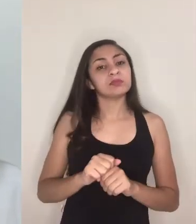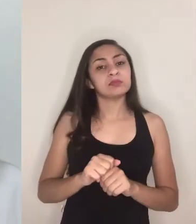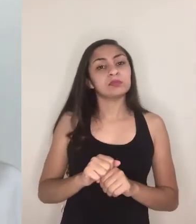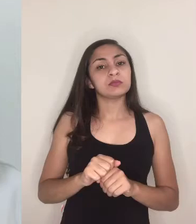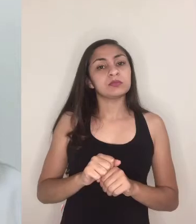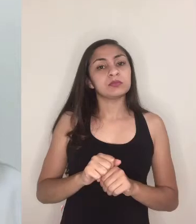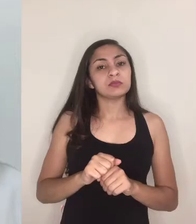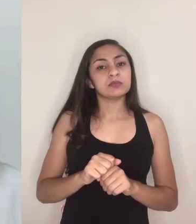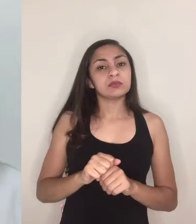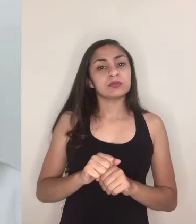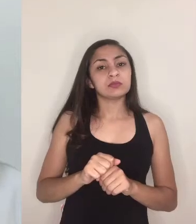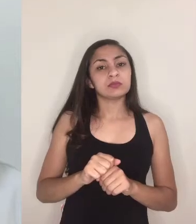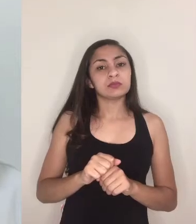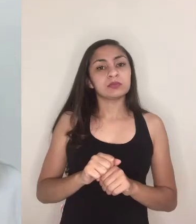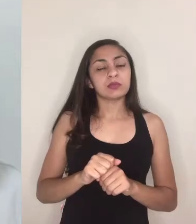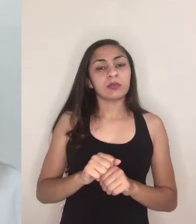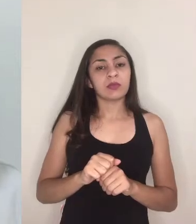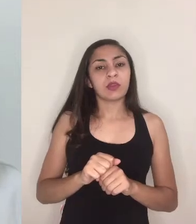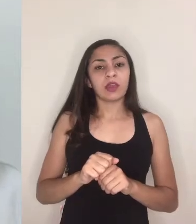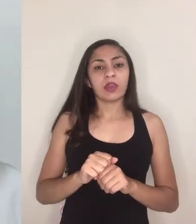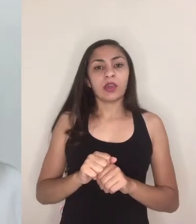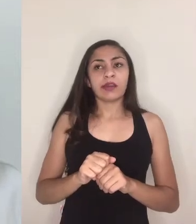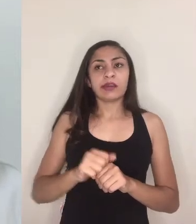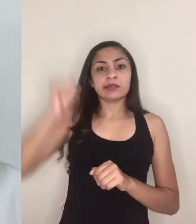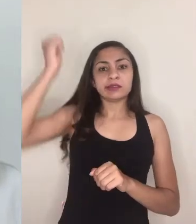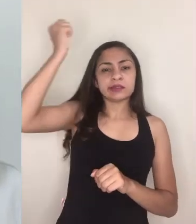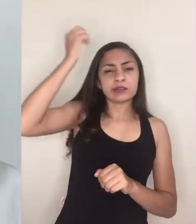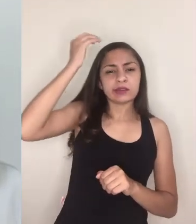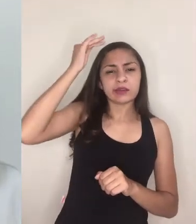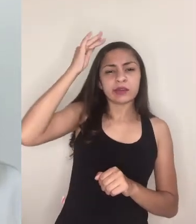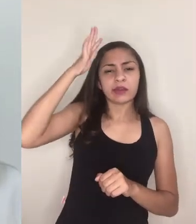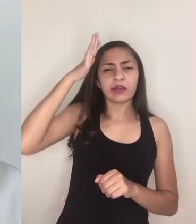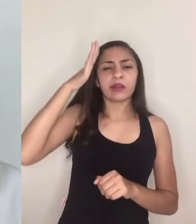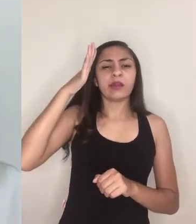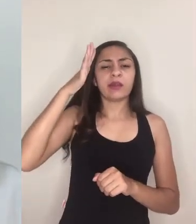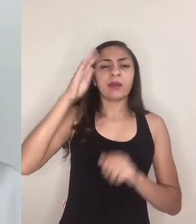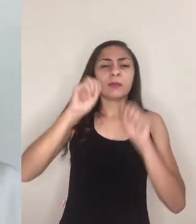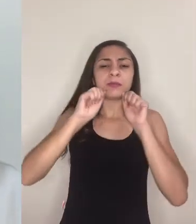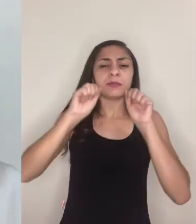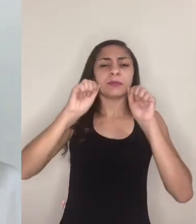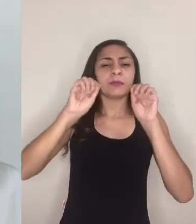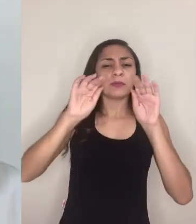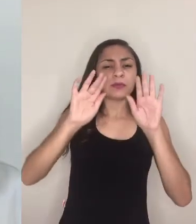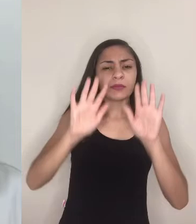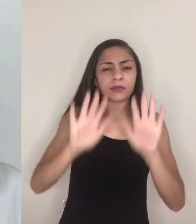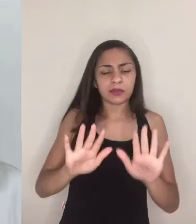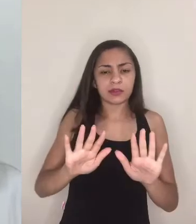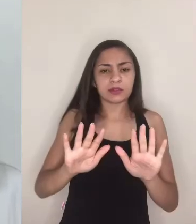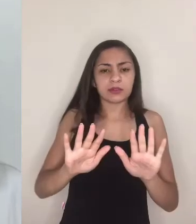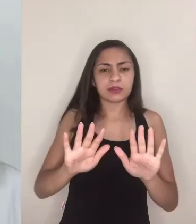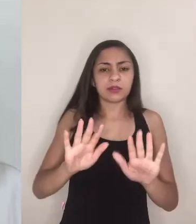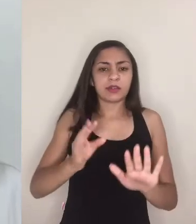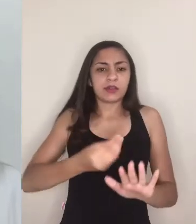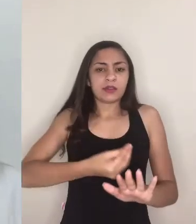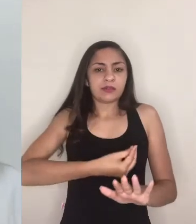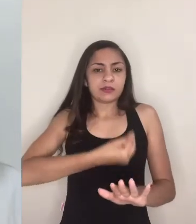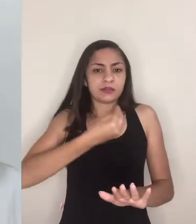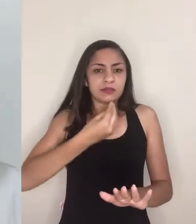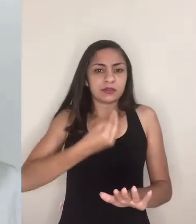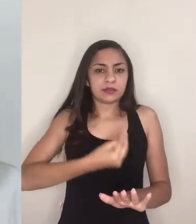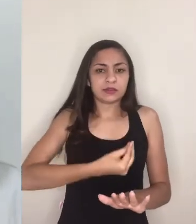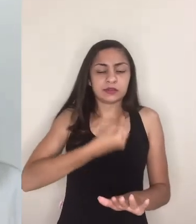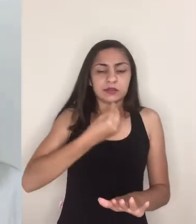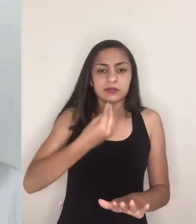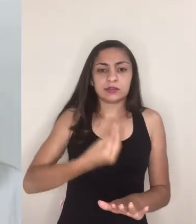que alcançar as mesmas graças ou mesmos favores da vida ou do próprio